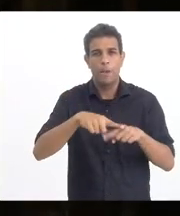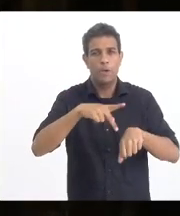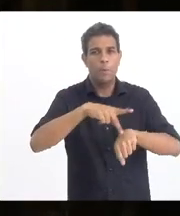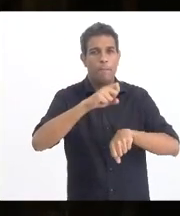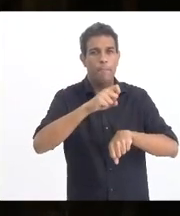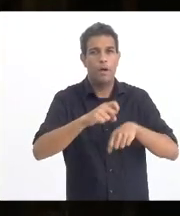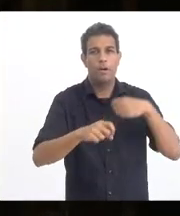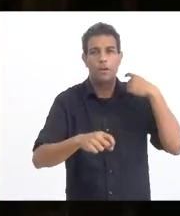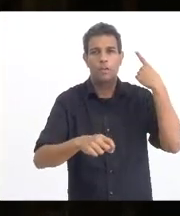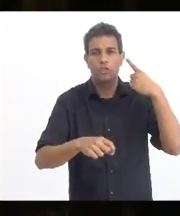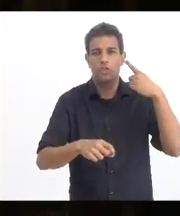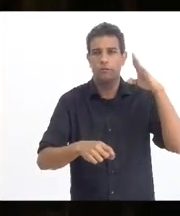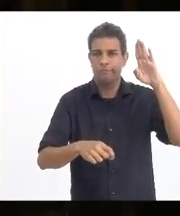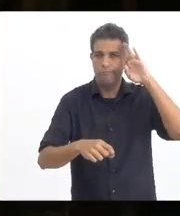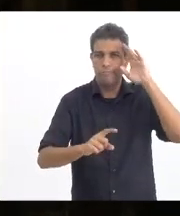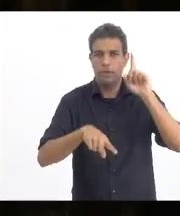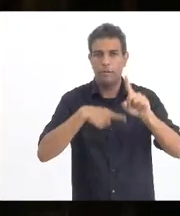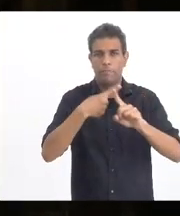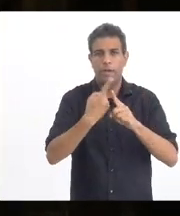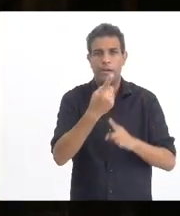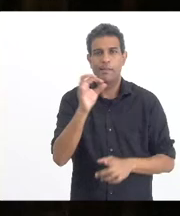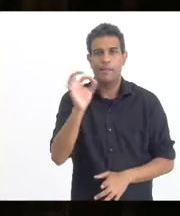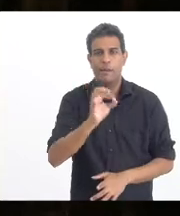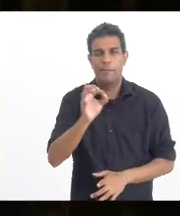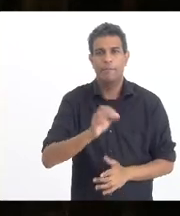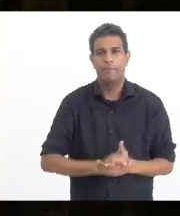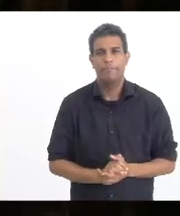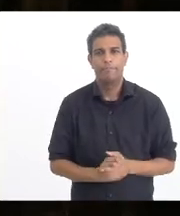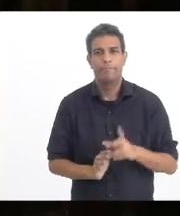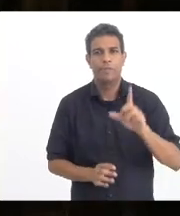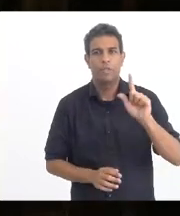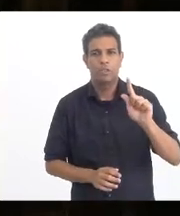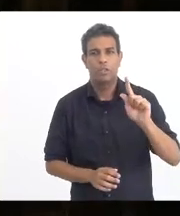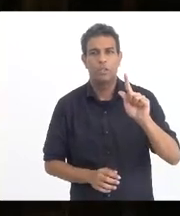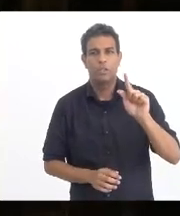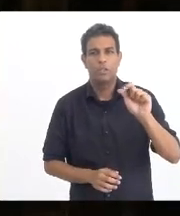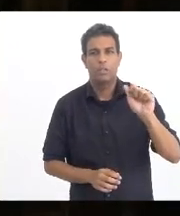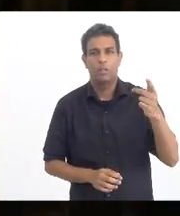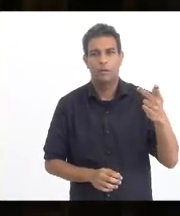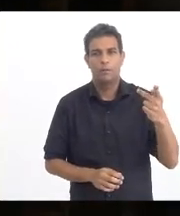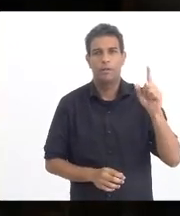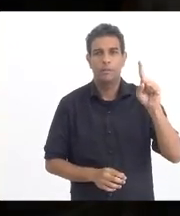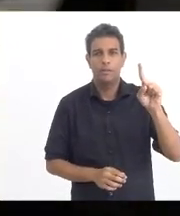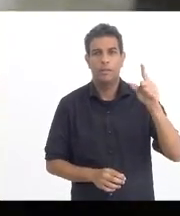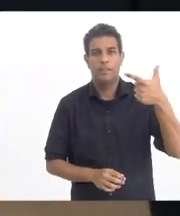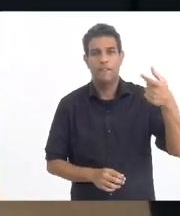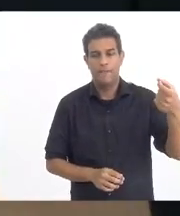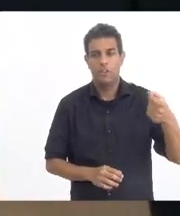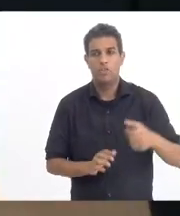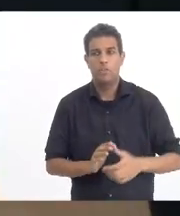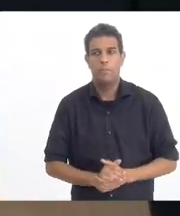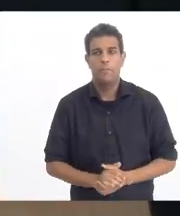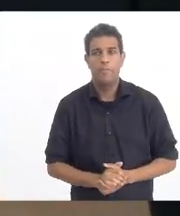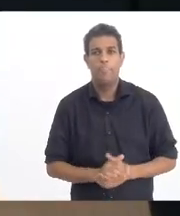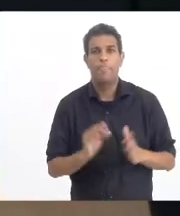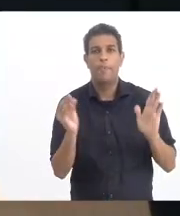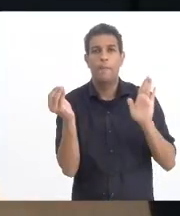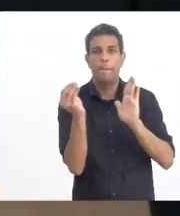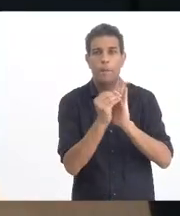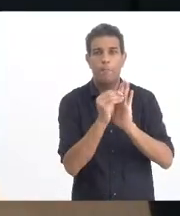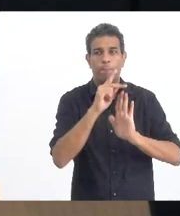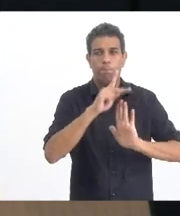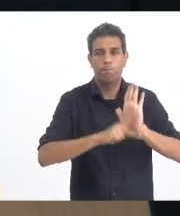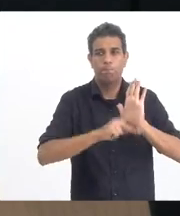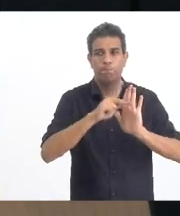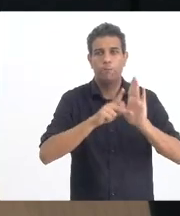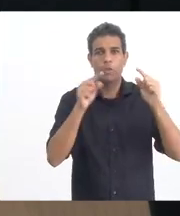direito militar, ele teria mais 10%. Então, a GHP dele não seria 110, seria 120. Isso estava no projeto